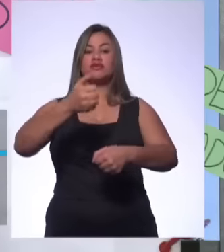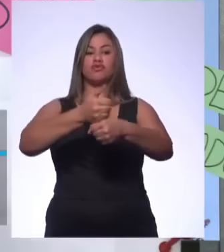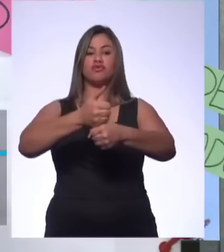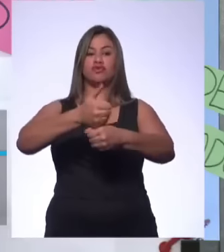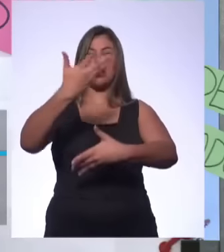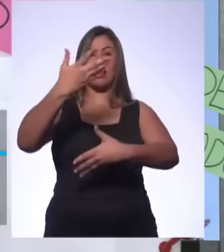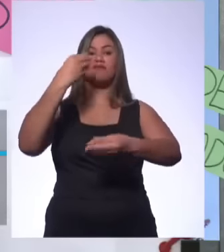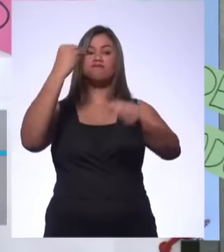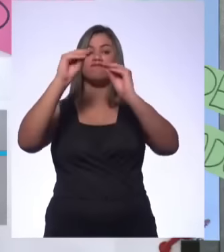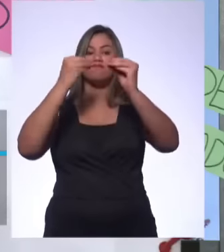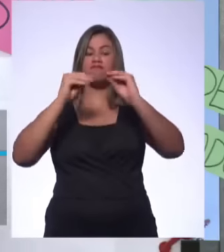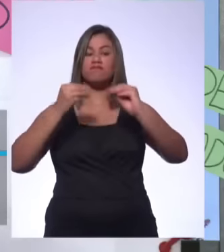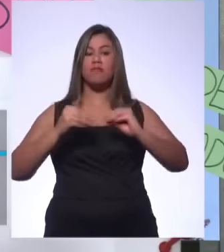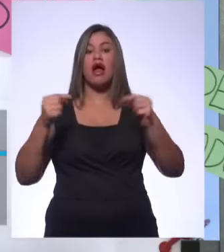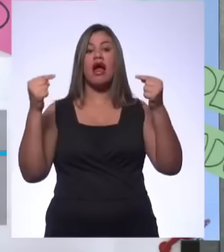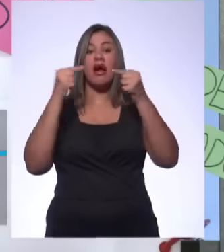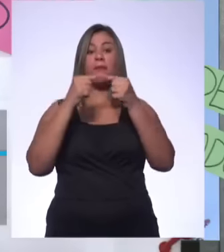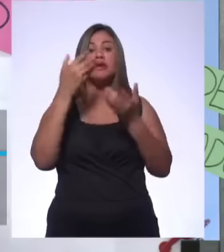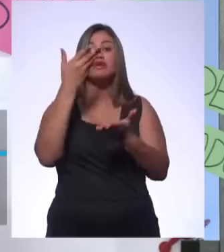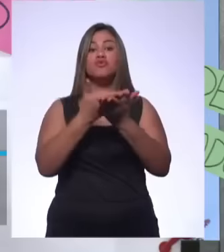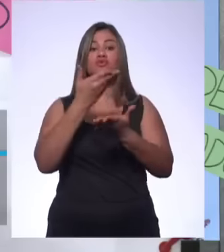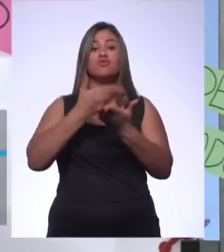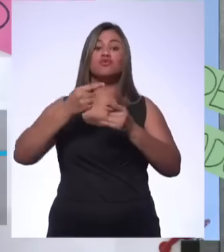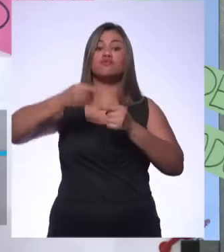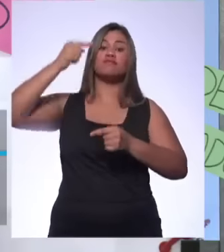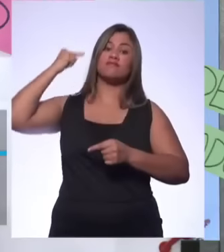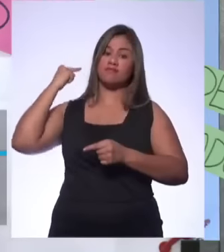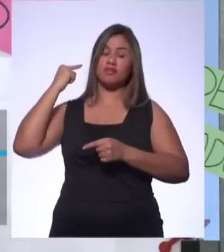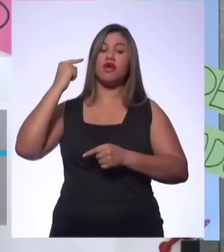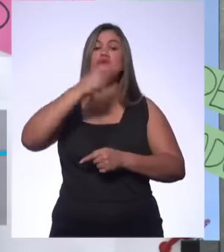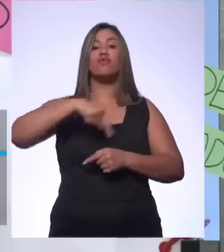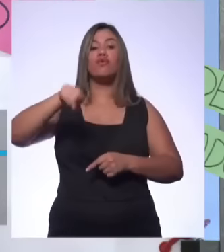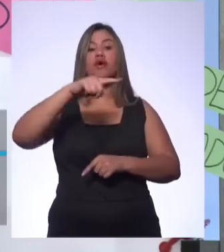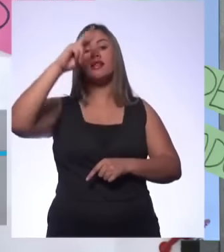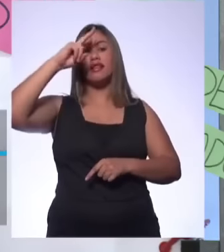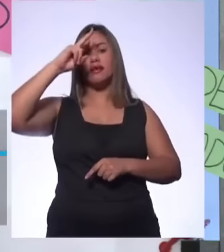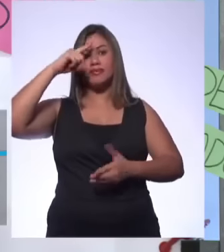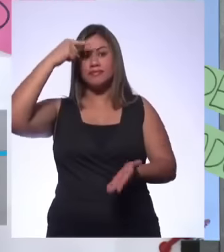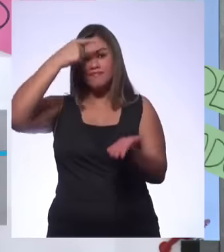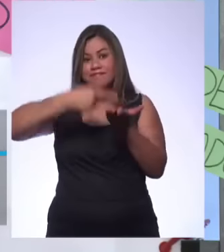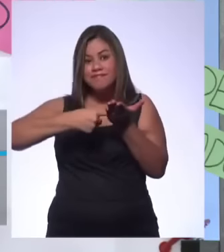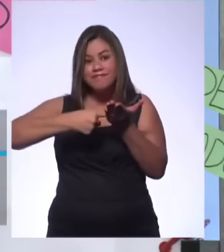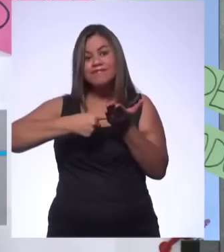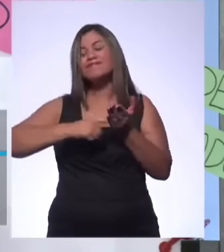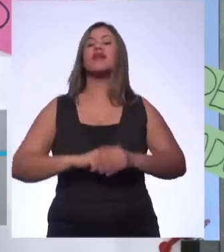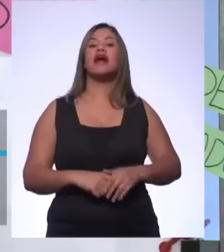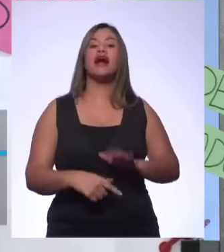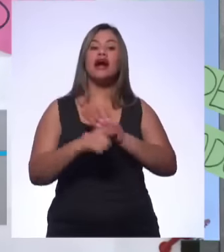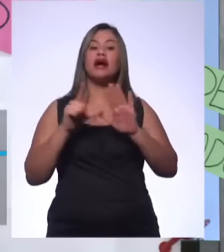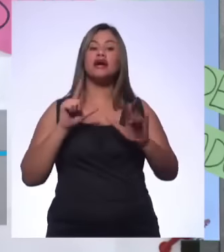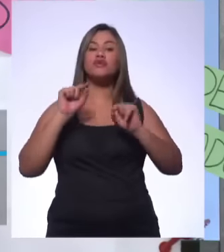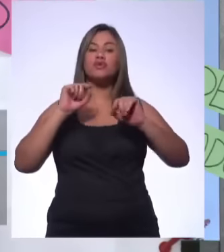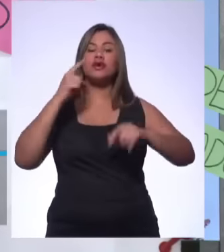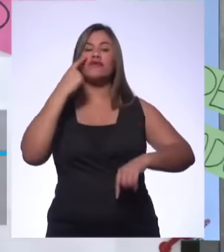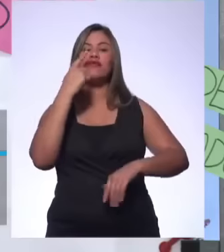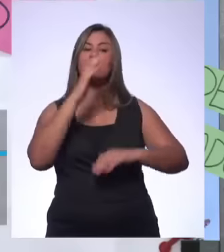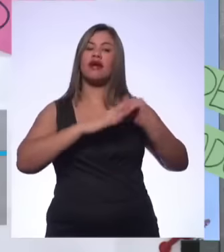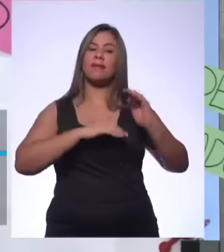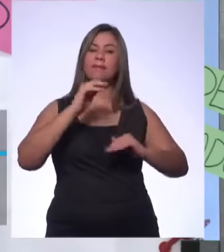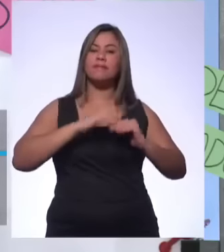chat alguns elementos da aula anterior. Então, vão relembrando aí a aula anterior, combinado? Mas antes, vamos ler as habilidades